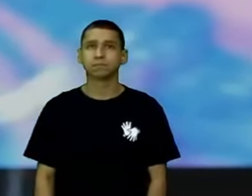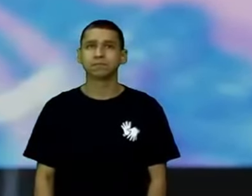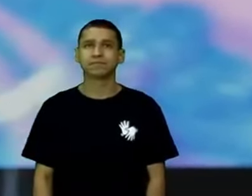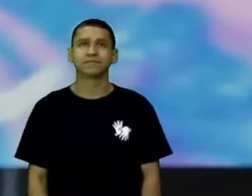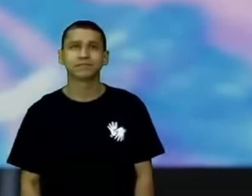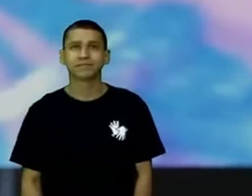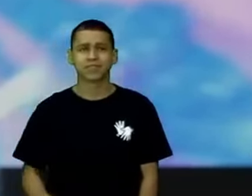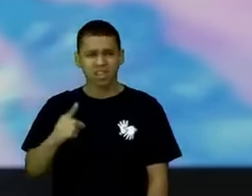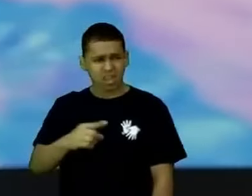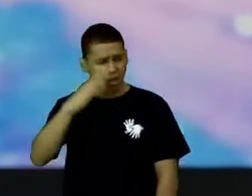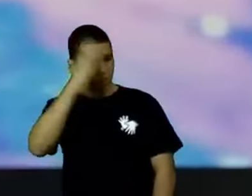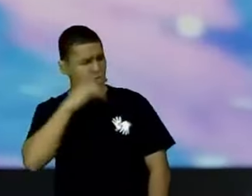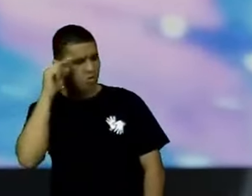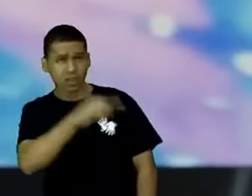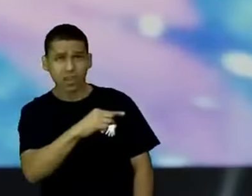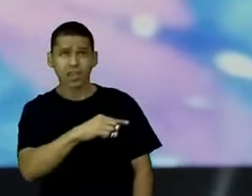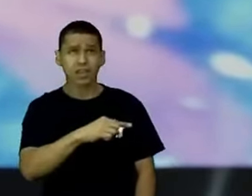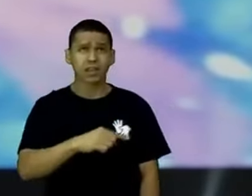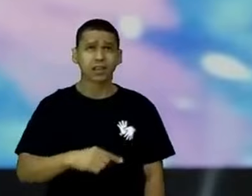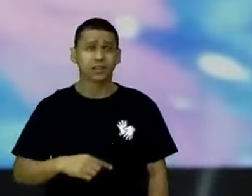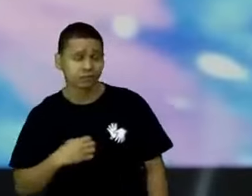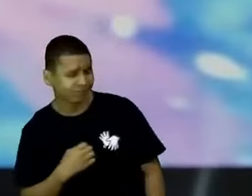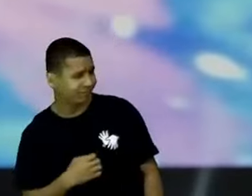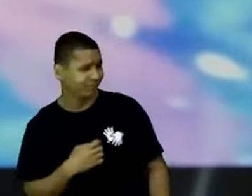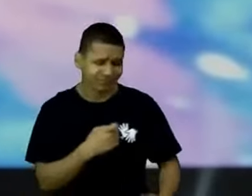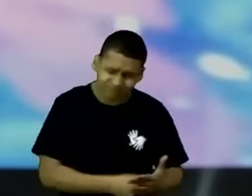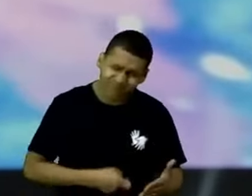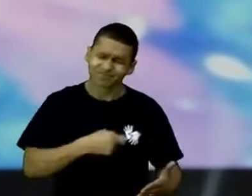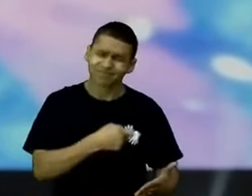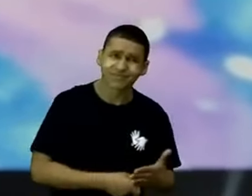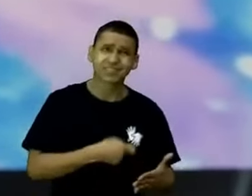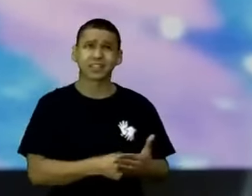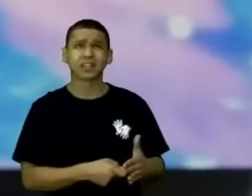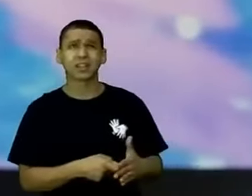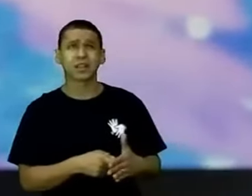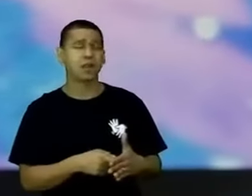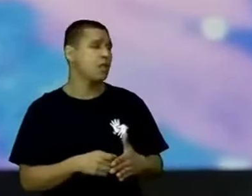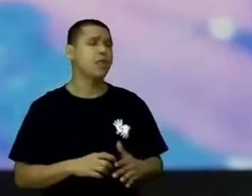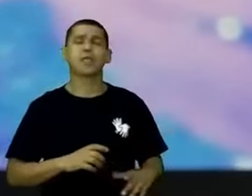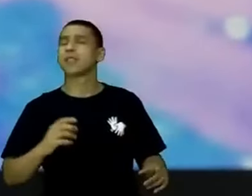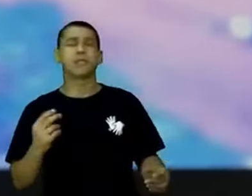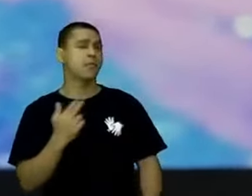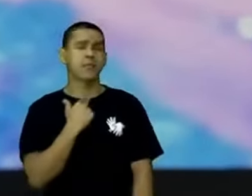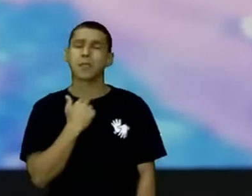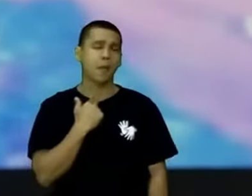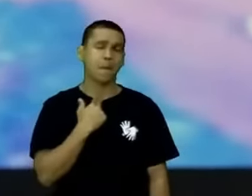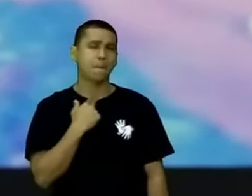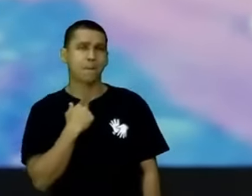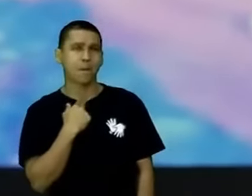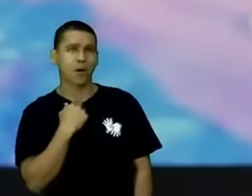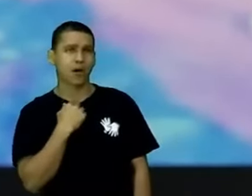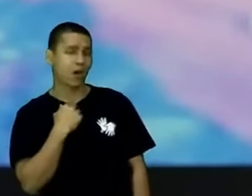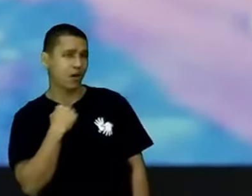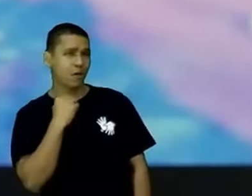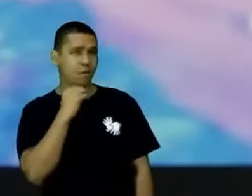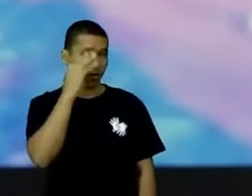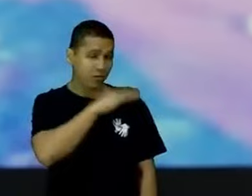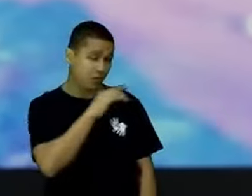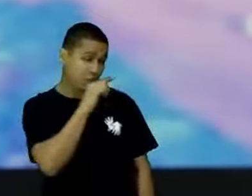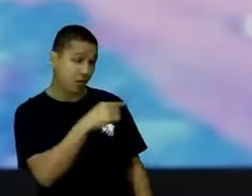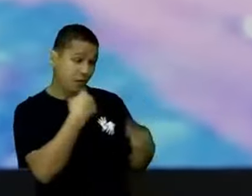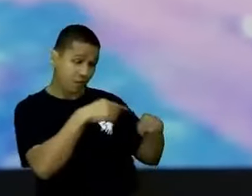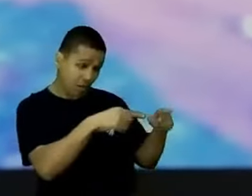Amaldiçoa eles. Aí ele diz, tô tentando, mas ninguém pode amaldiçoar quem Deus